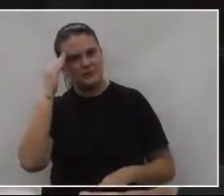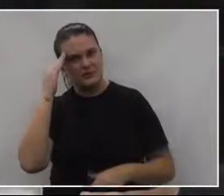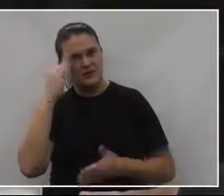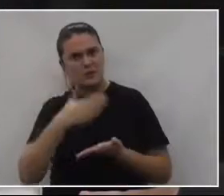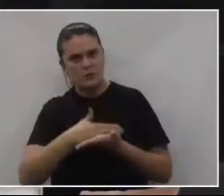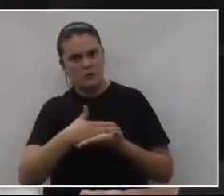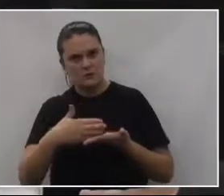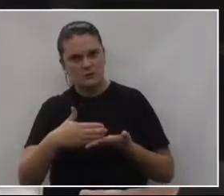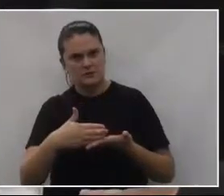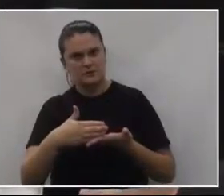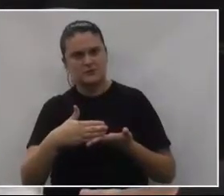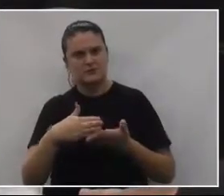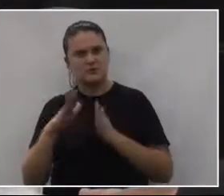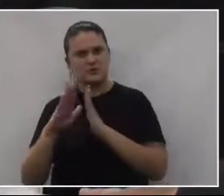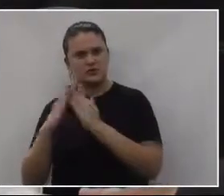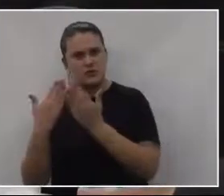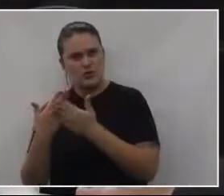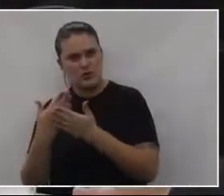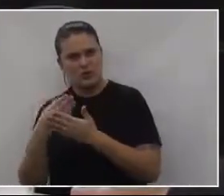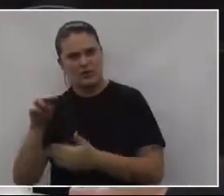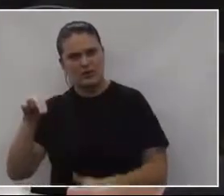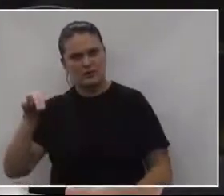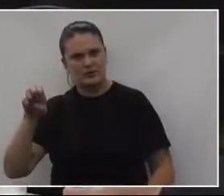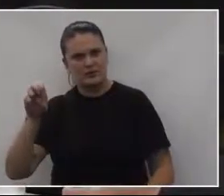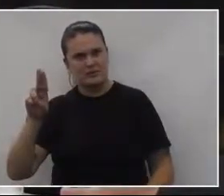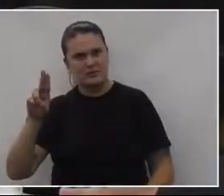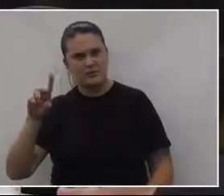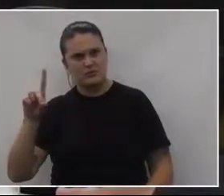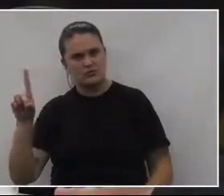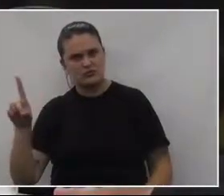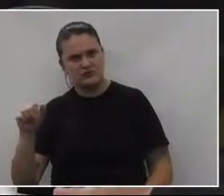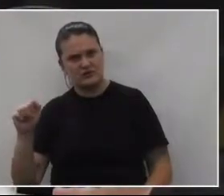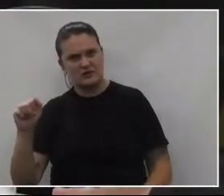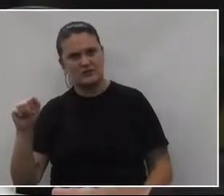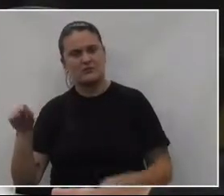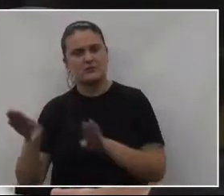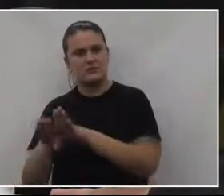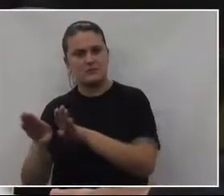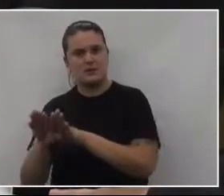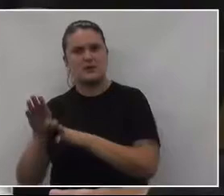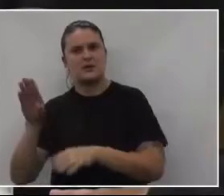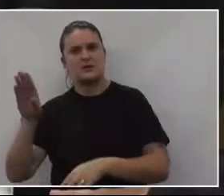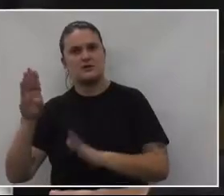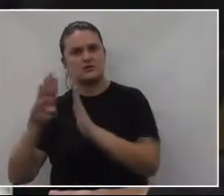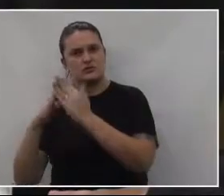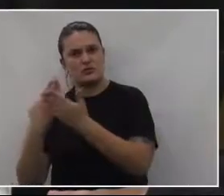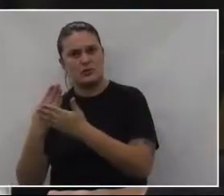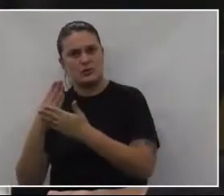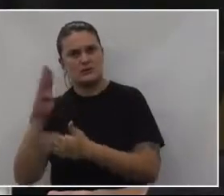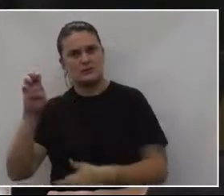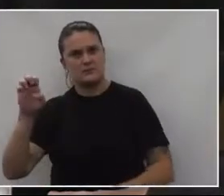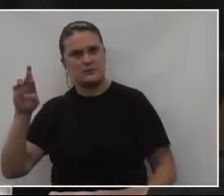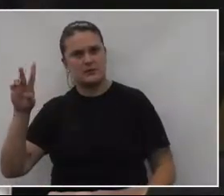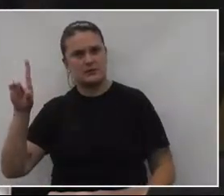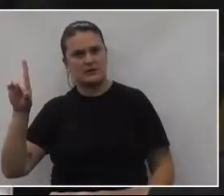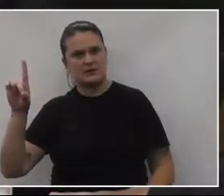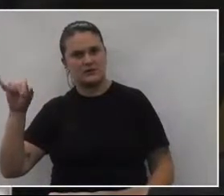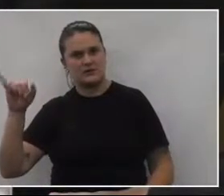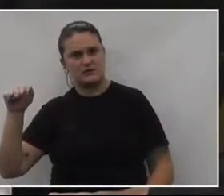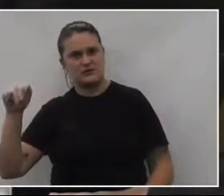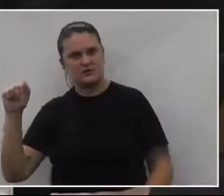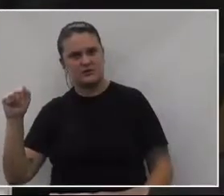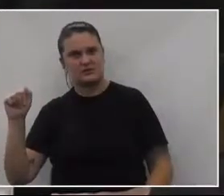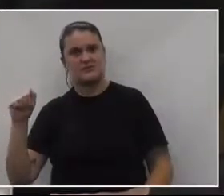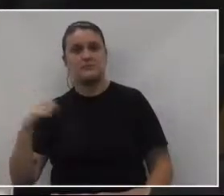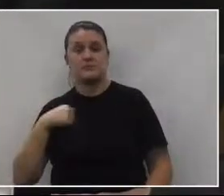início, escola Neuza Domite e Bernardina estaria sendo atendido nessa... São as duas primeiras, o Almires confirma, né? Eu gostaria de